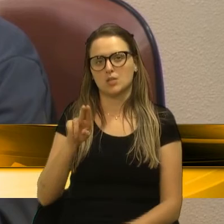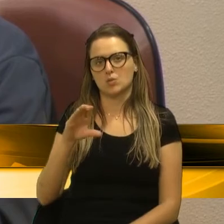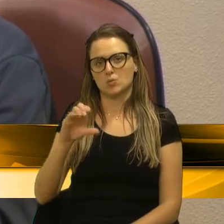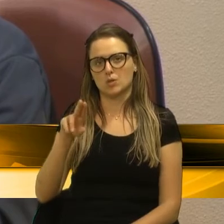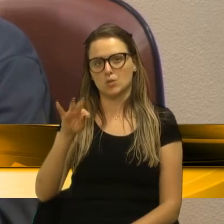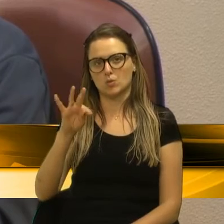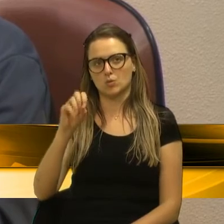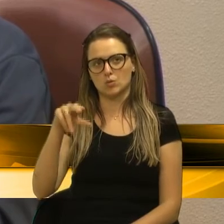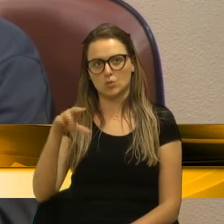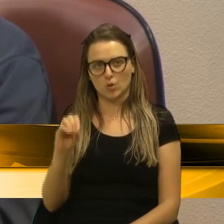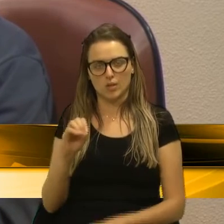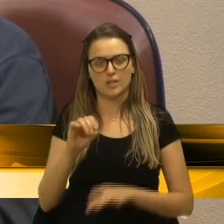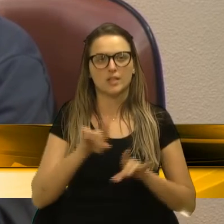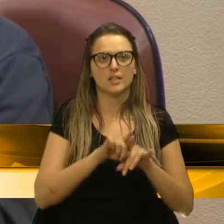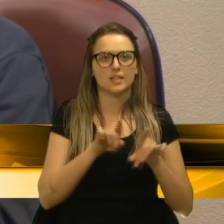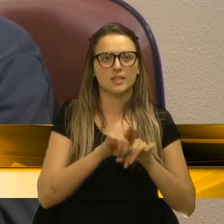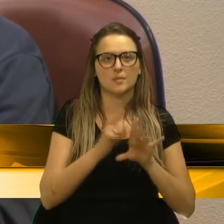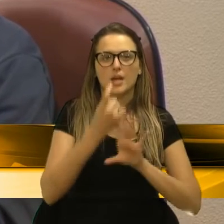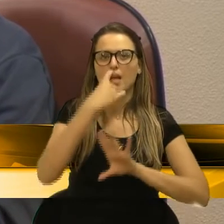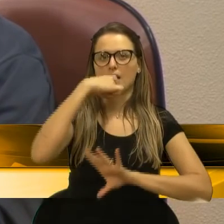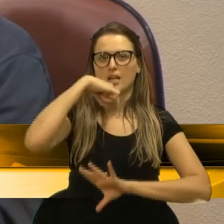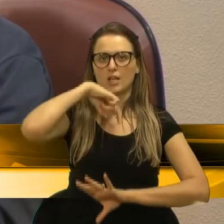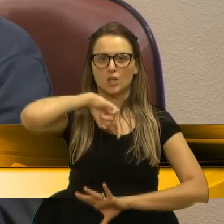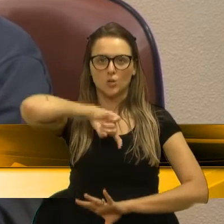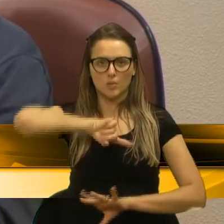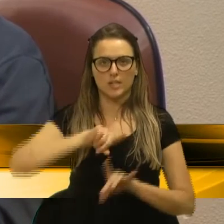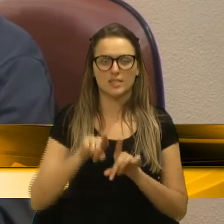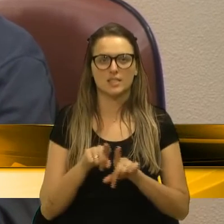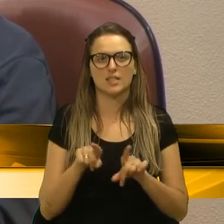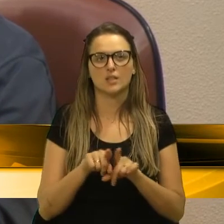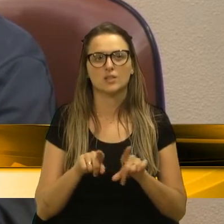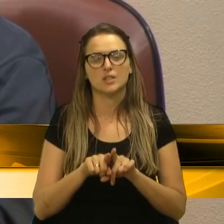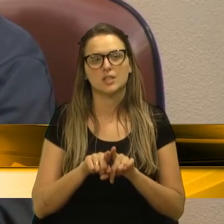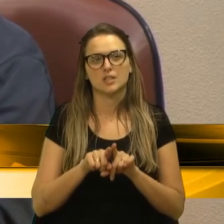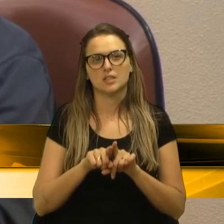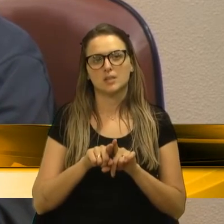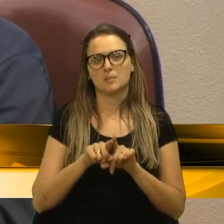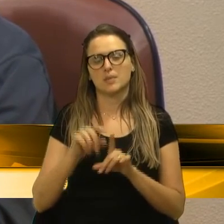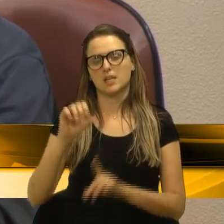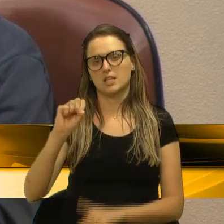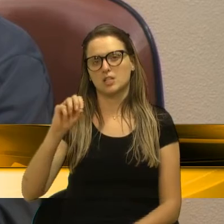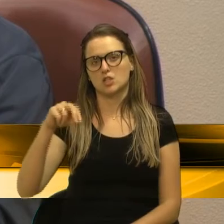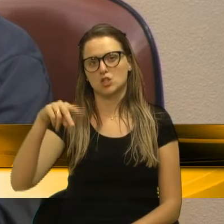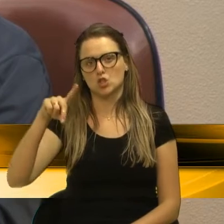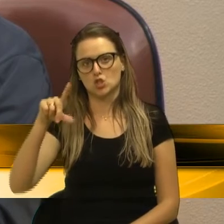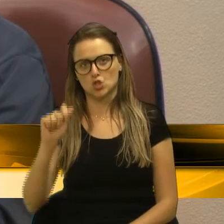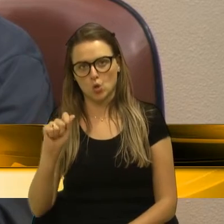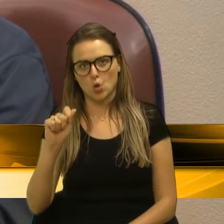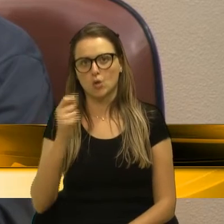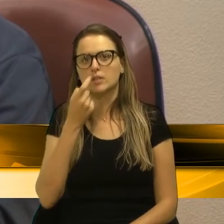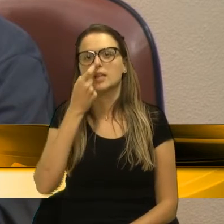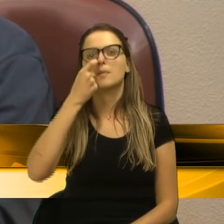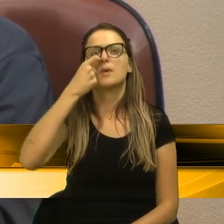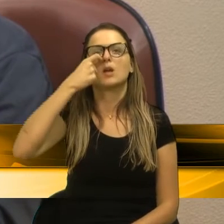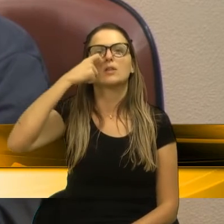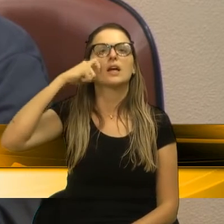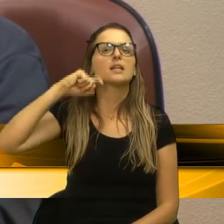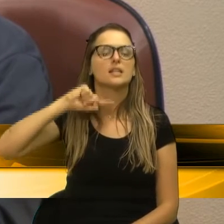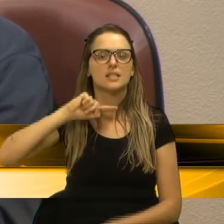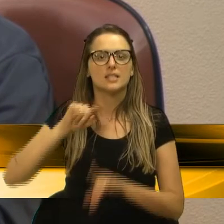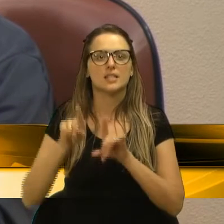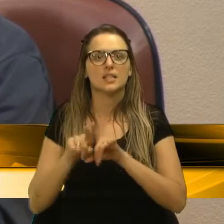soroterapia, terapias inalatórias, intubação endotraqueal, sondagem vesical, sondagem nasoenteral